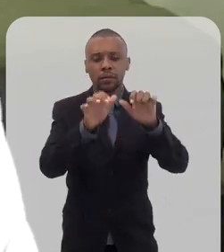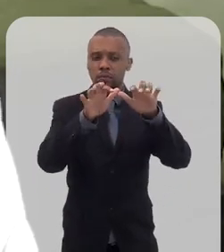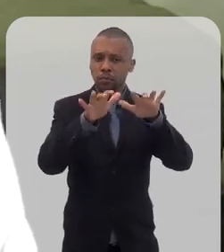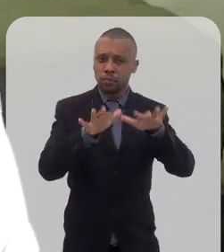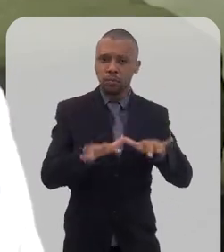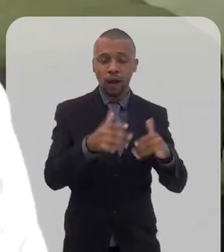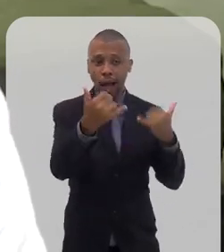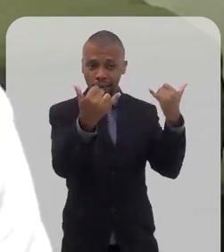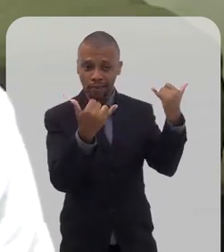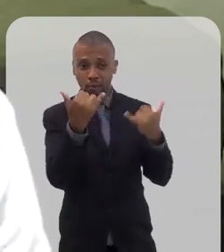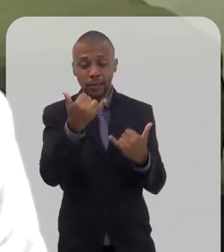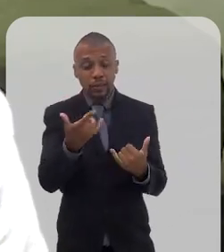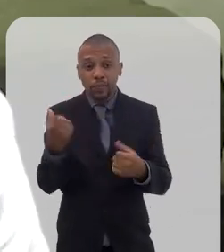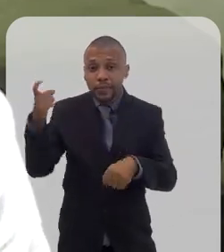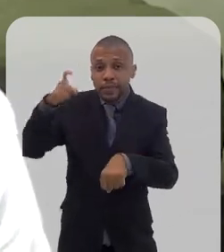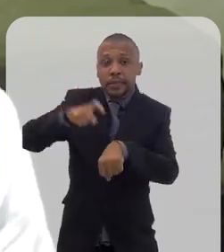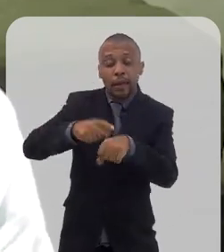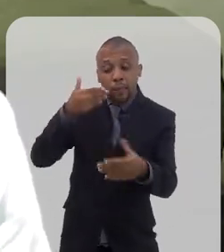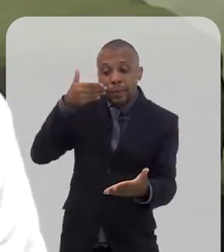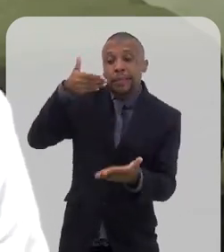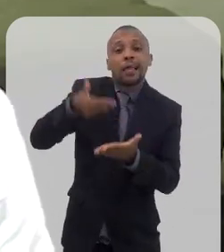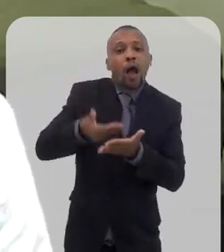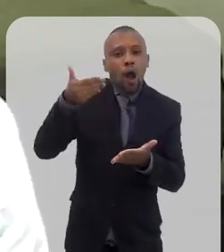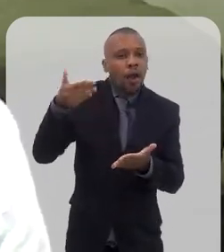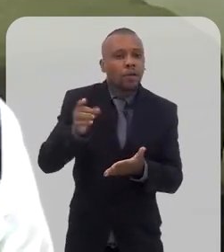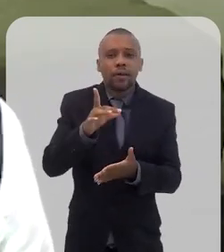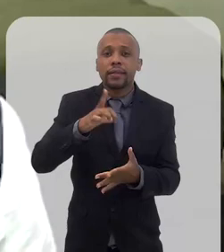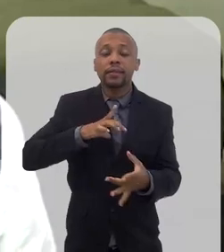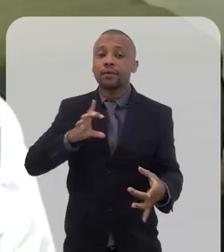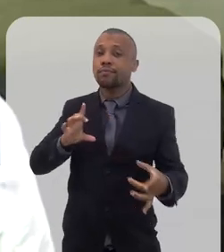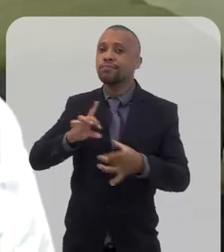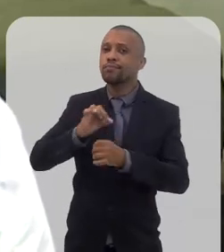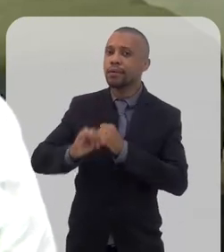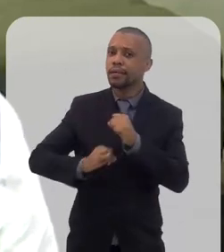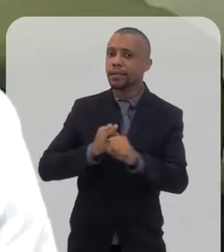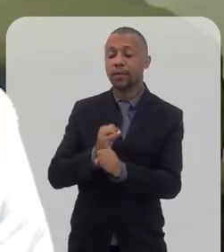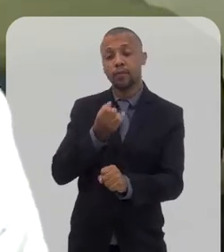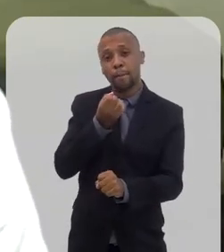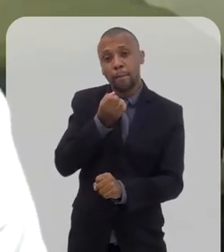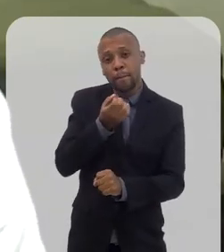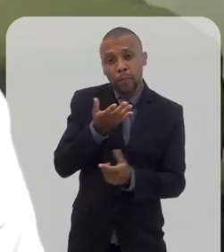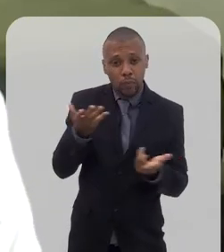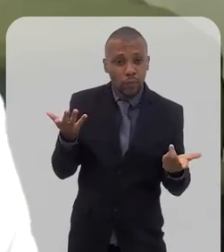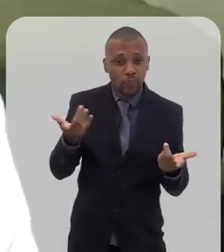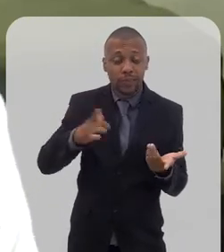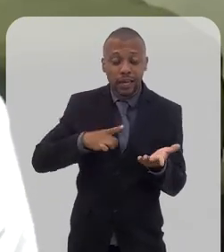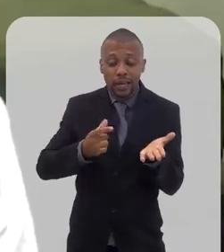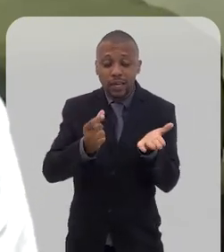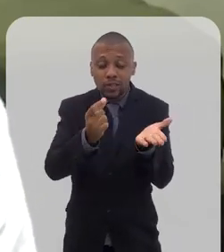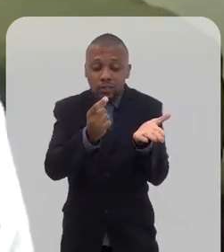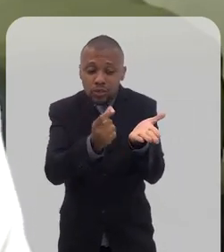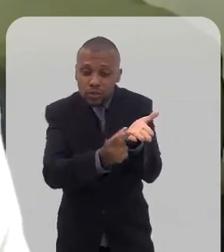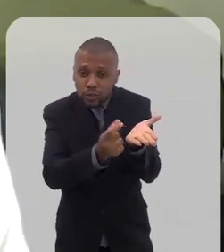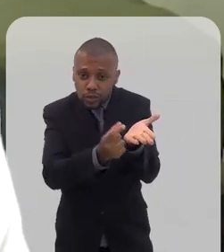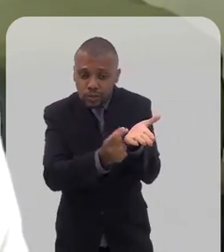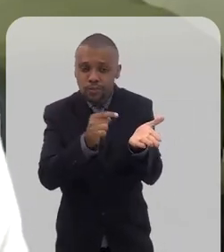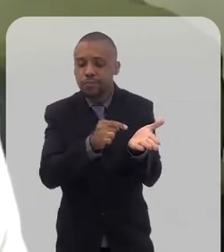de coleta praticamente em tempo real. Basta ele ter uma conexão Wi-Fi, muitos vão ter